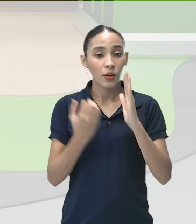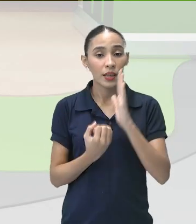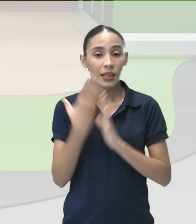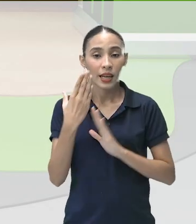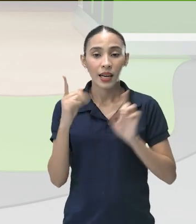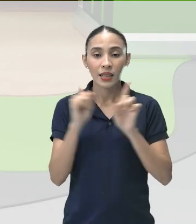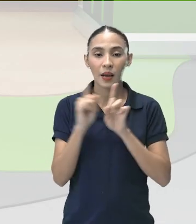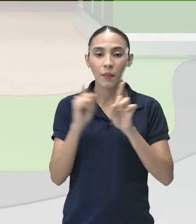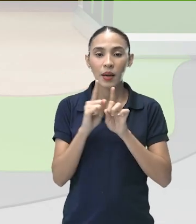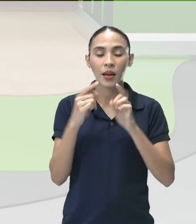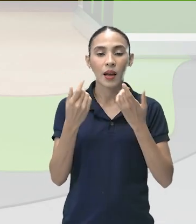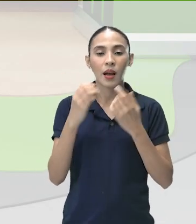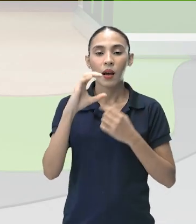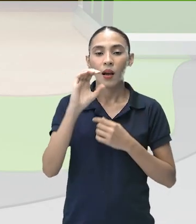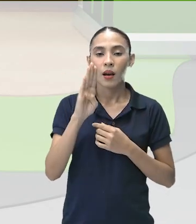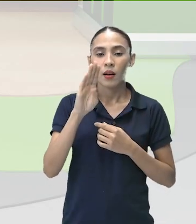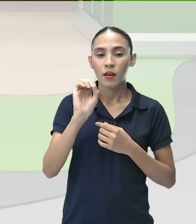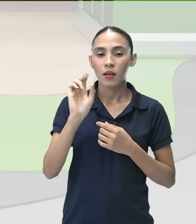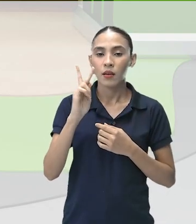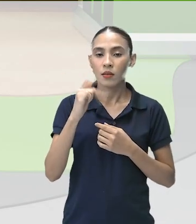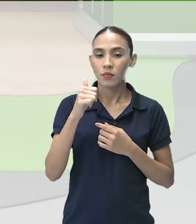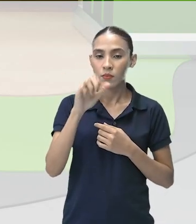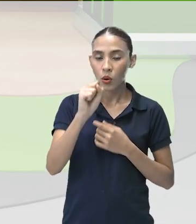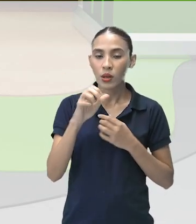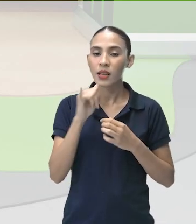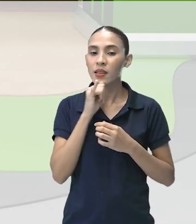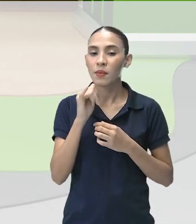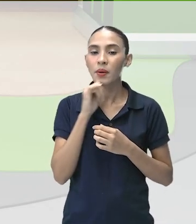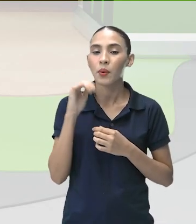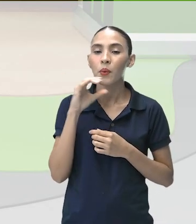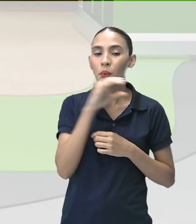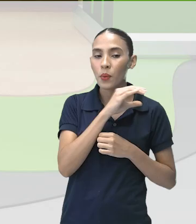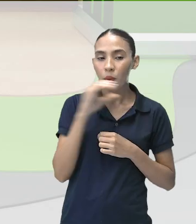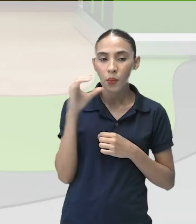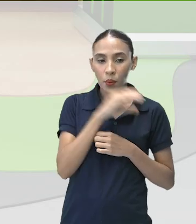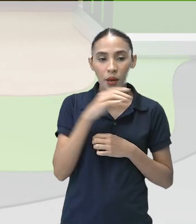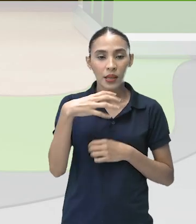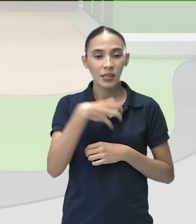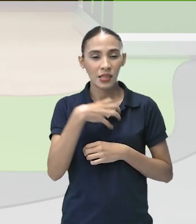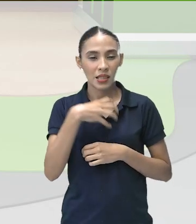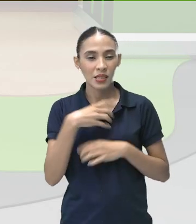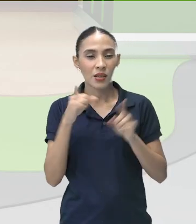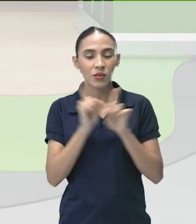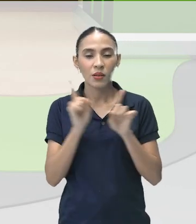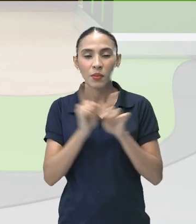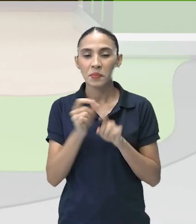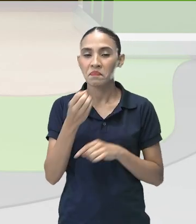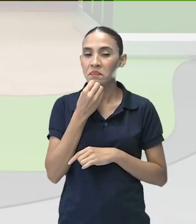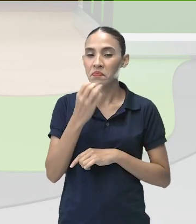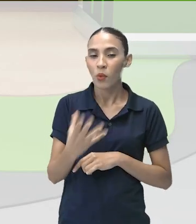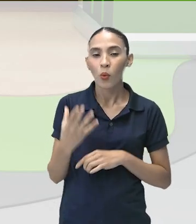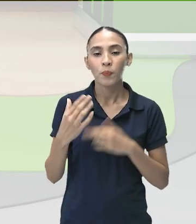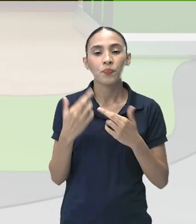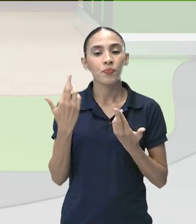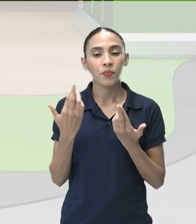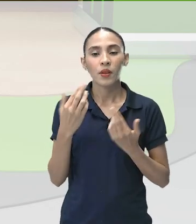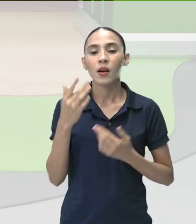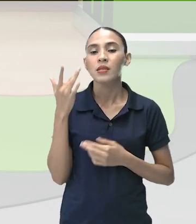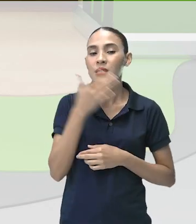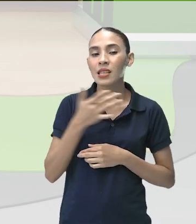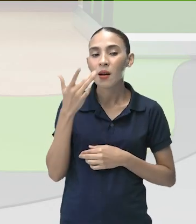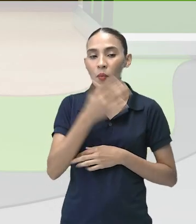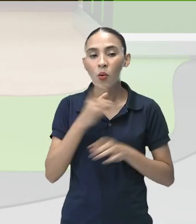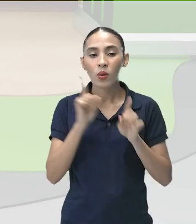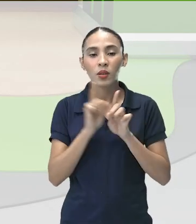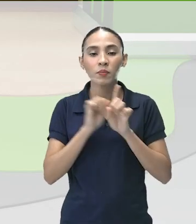criar bolhas e uma sensação de efervescência, bem como aquela sensação de refrescância, realçando o